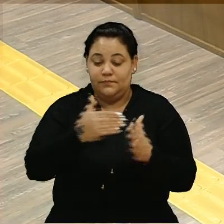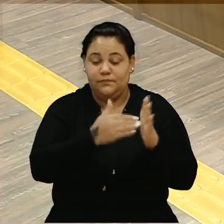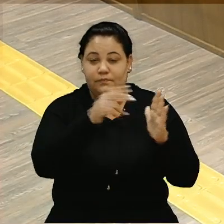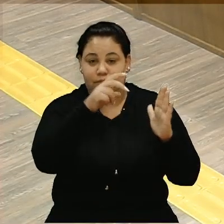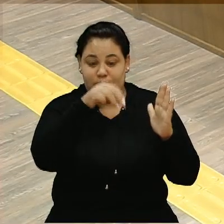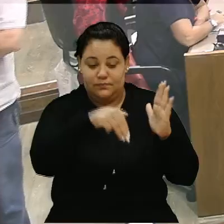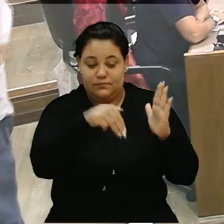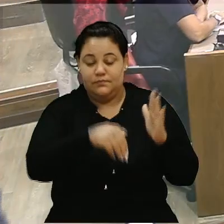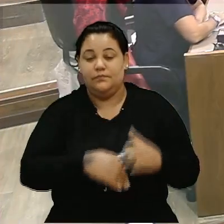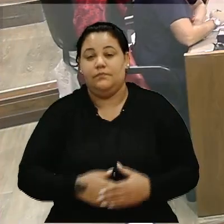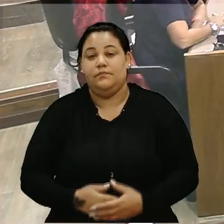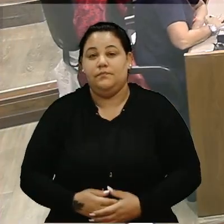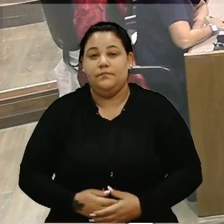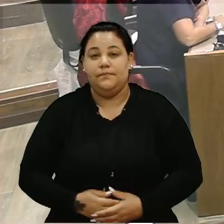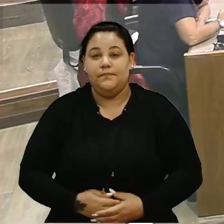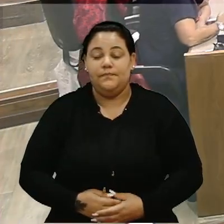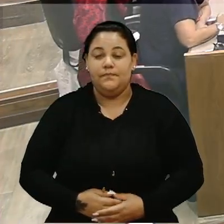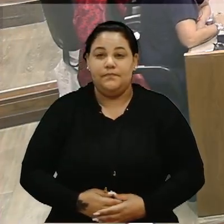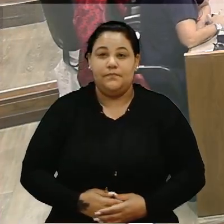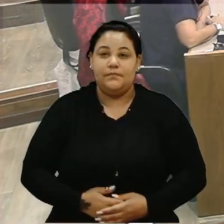5 minutos.